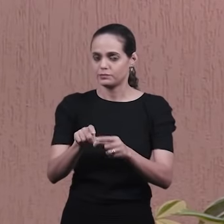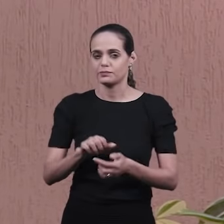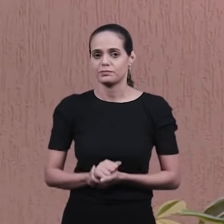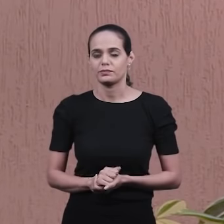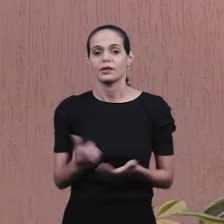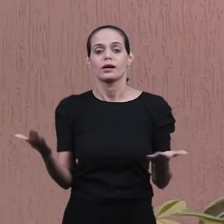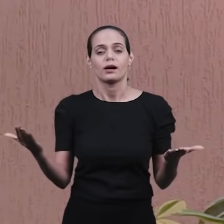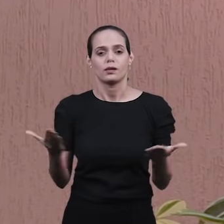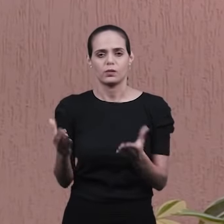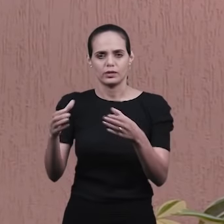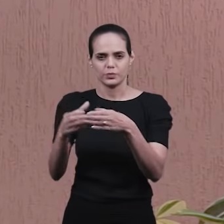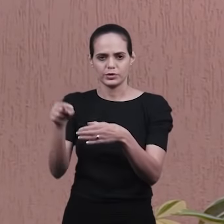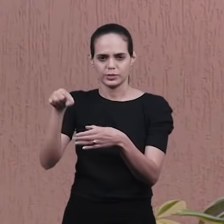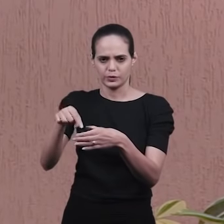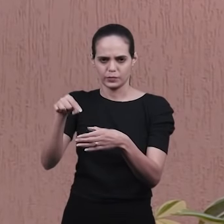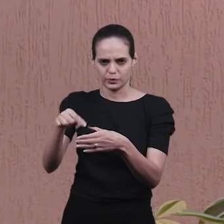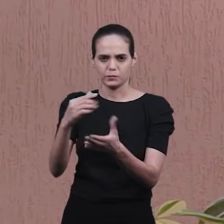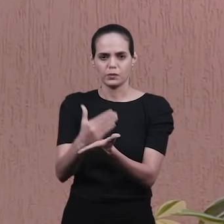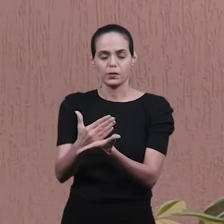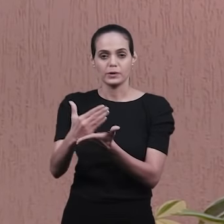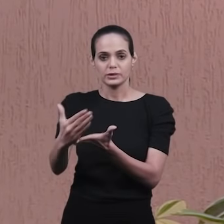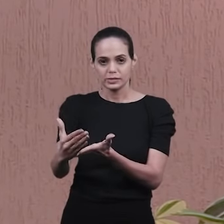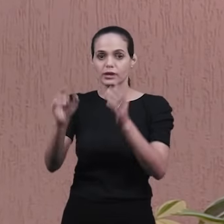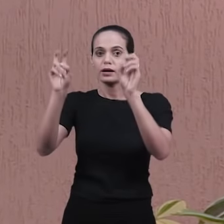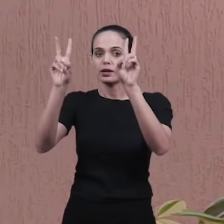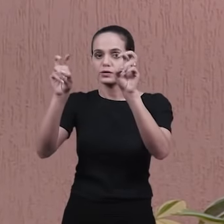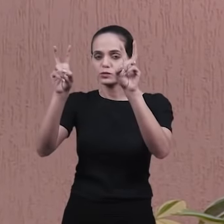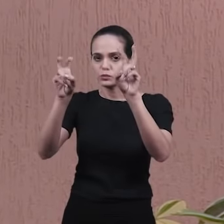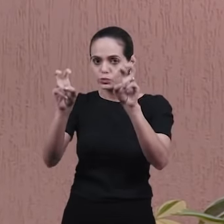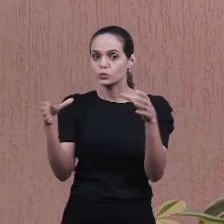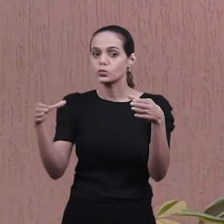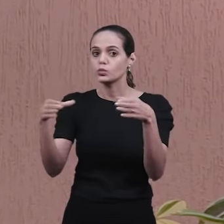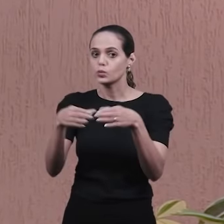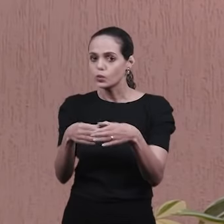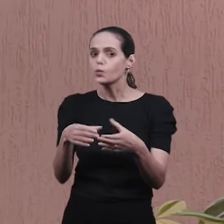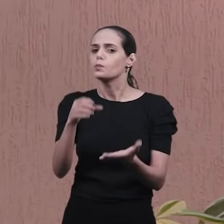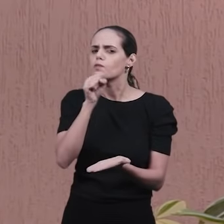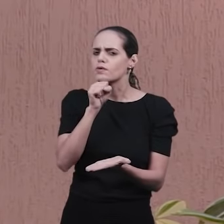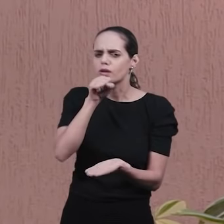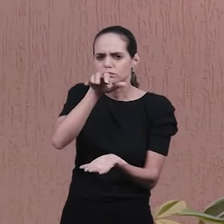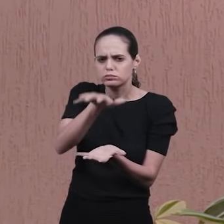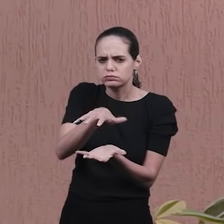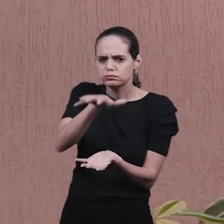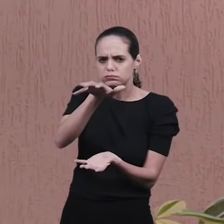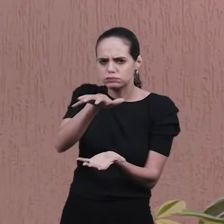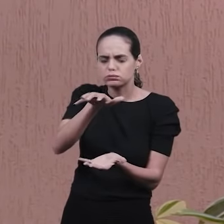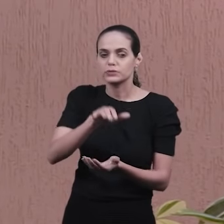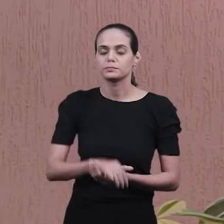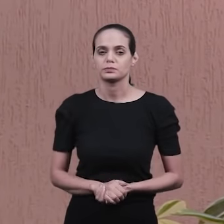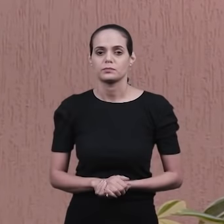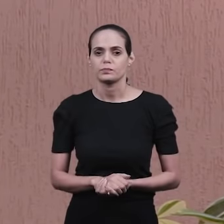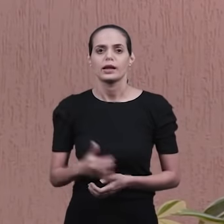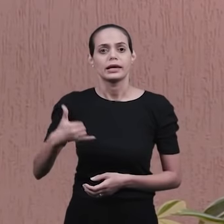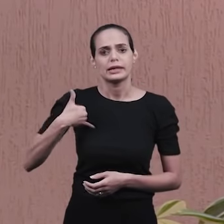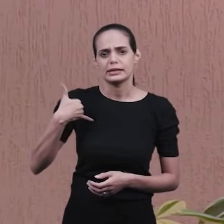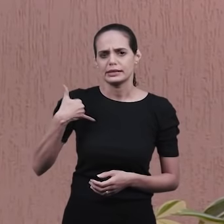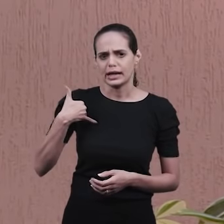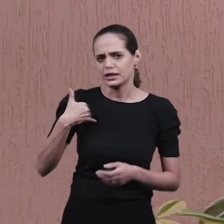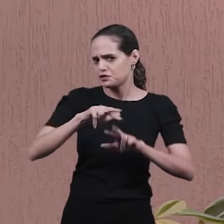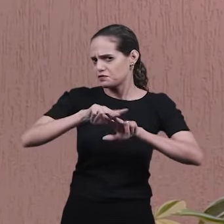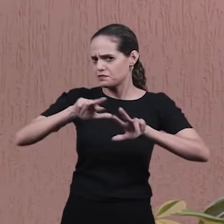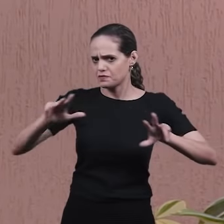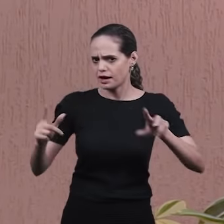com os idosos. Os idosos, e nós estamos falando de uma faixa etária bem ampla.